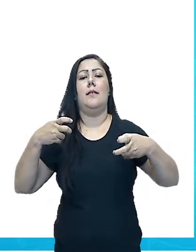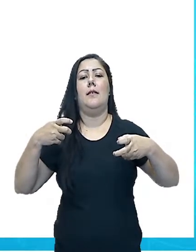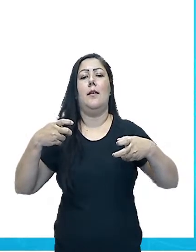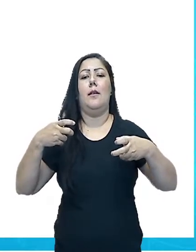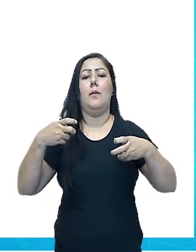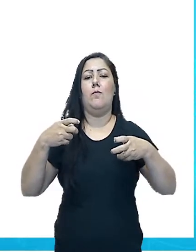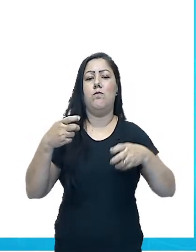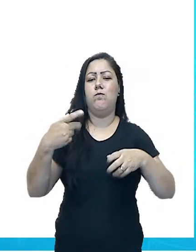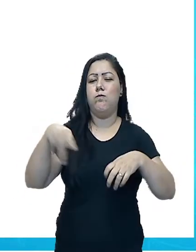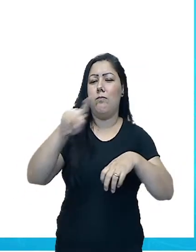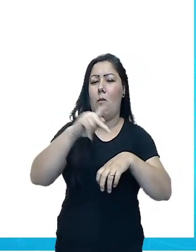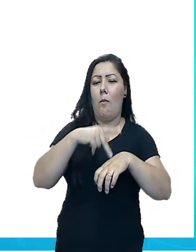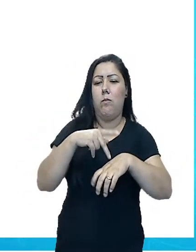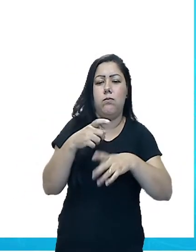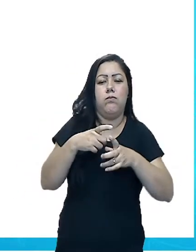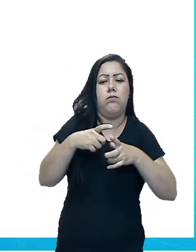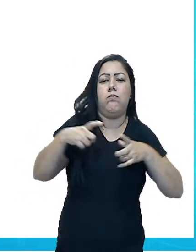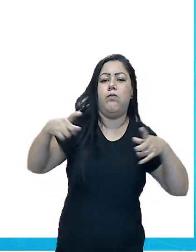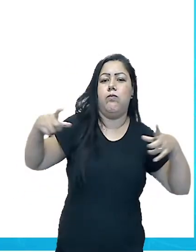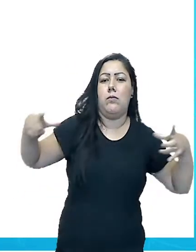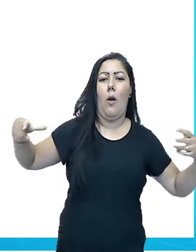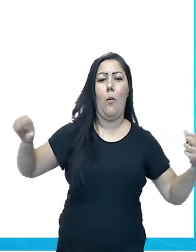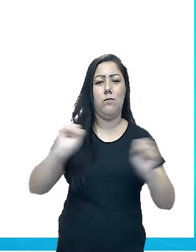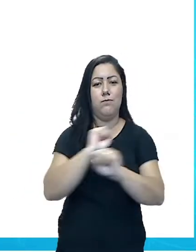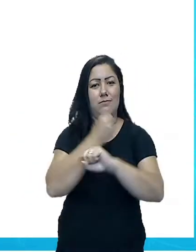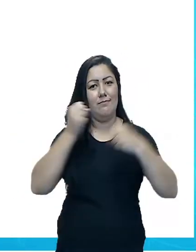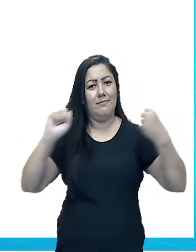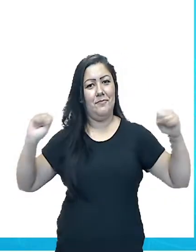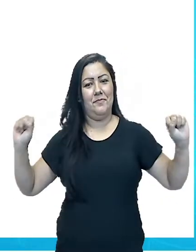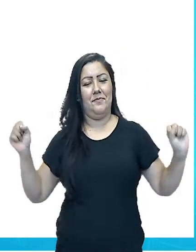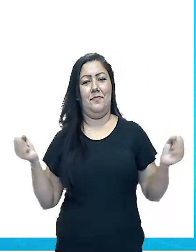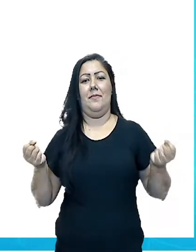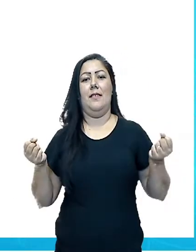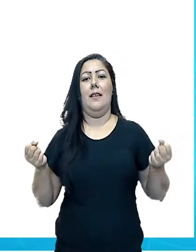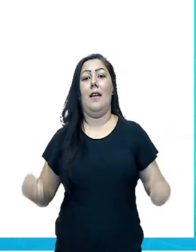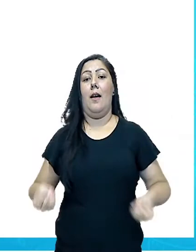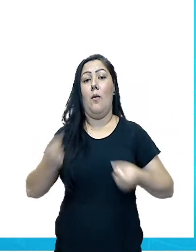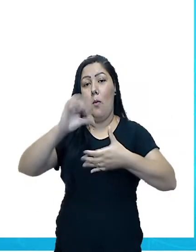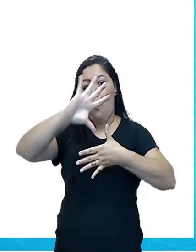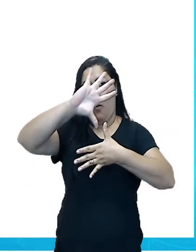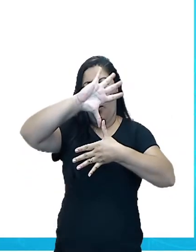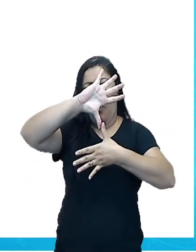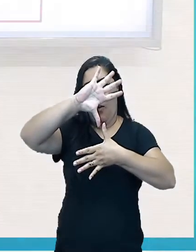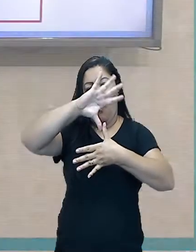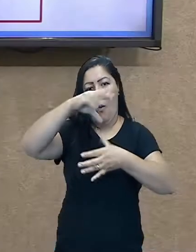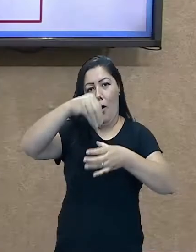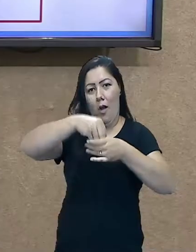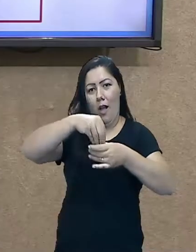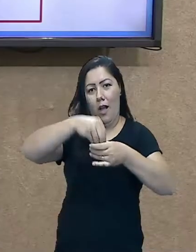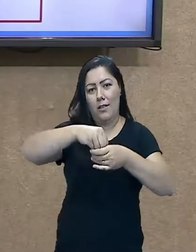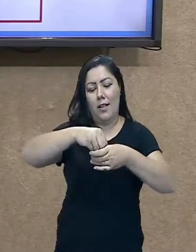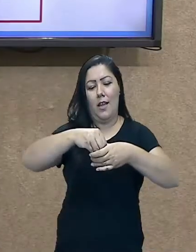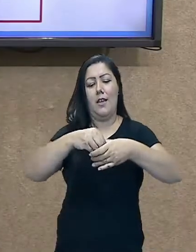é grandioso, ocupando parte significativa do continente